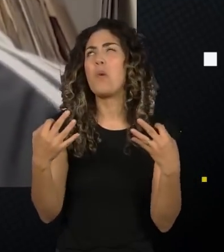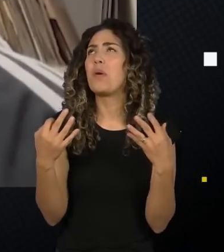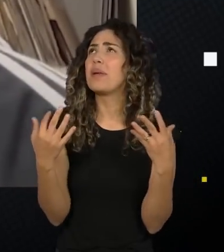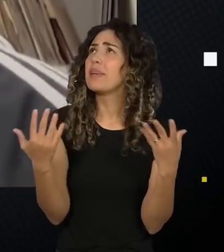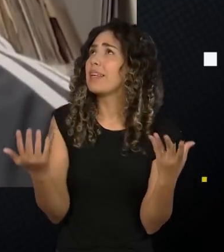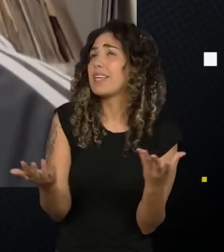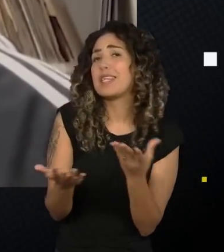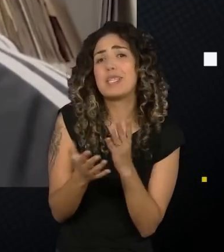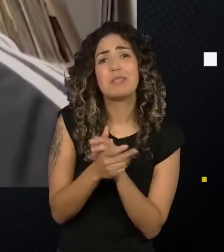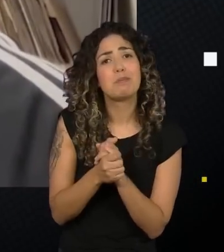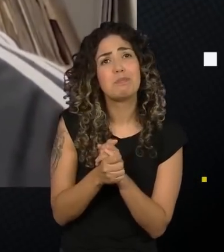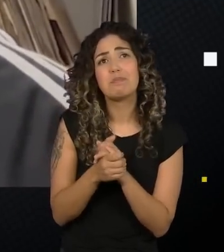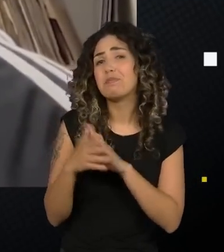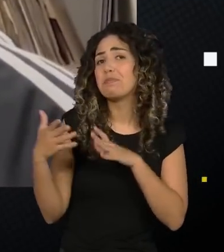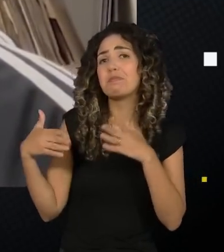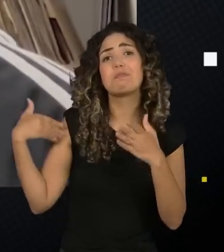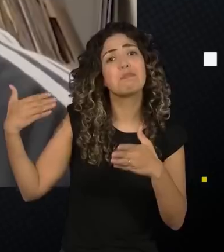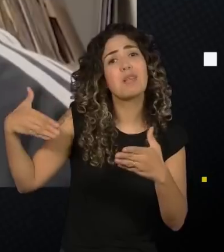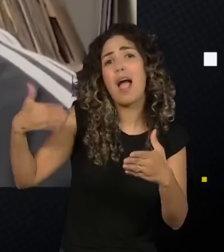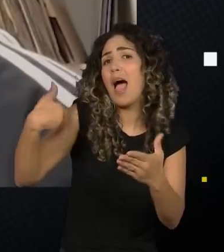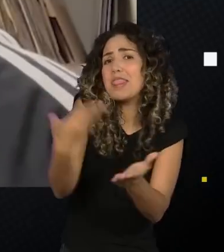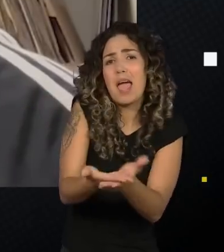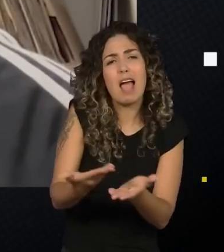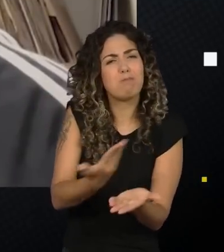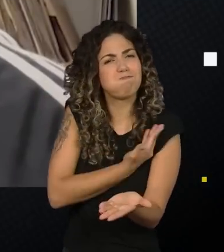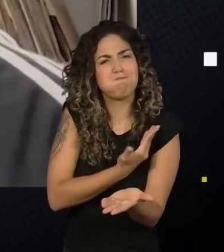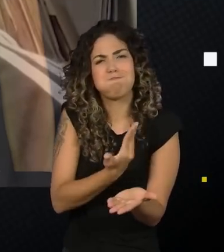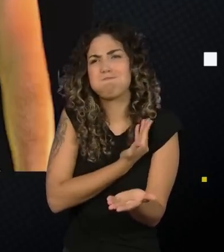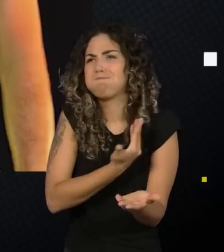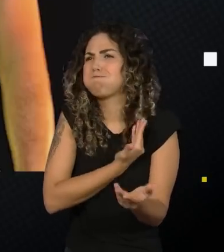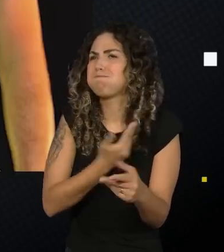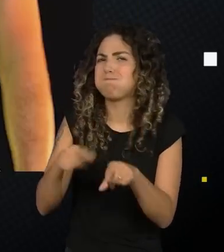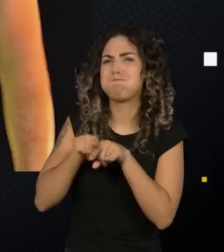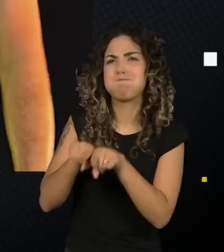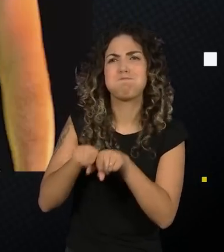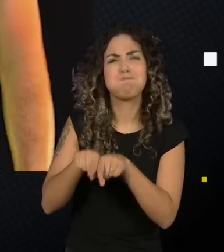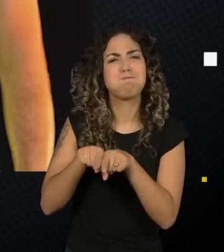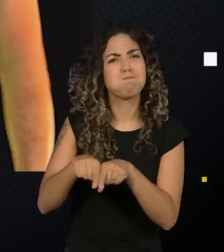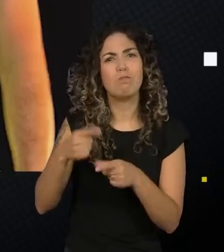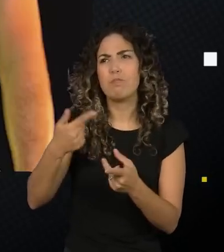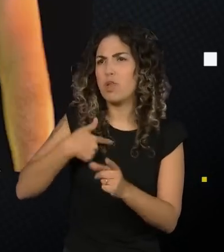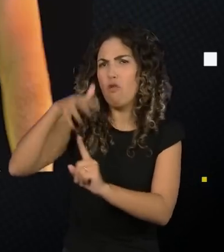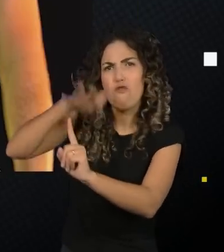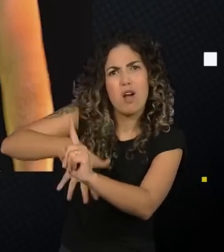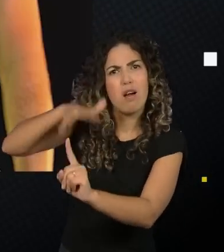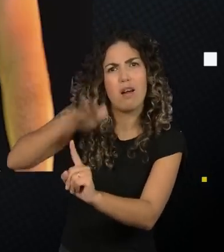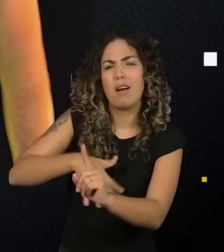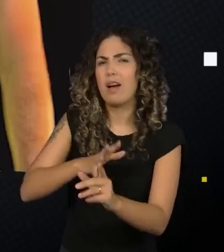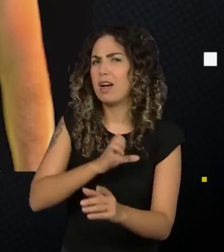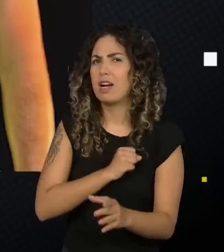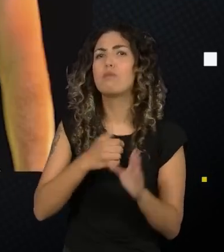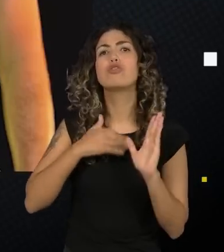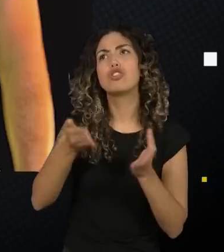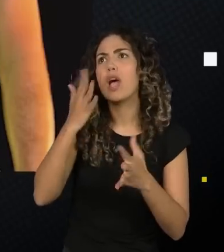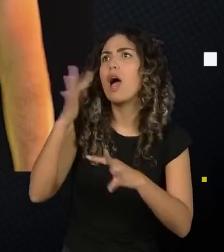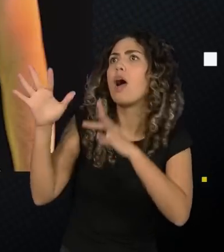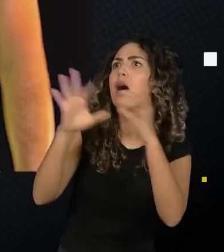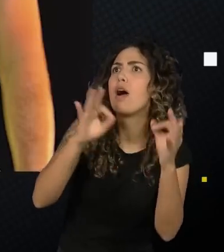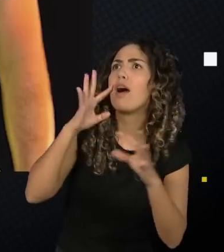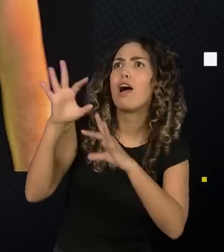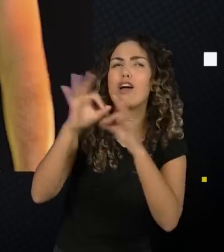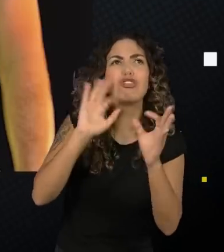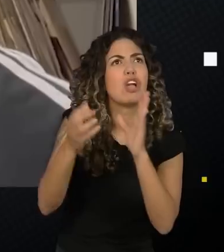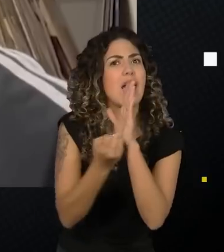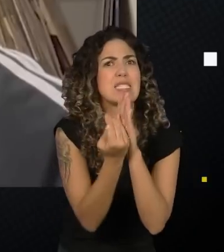E ficamos desde então grandes amigos, grandes parceiros. Eu sou muito fã, já assisti a Alma Imoral umas 5 vezes e é sempre